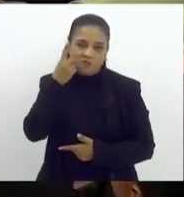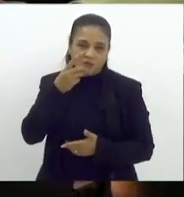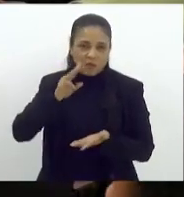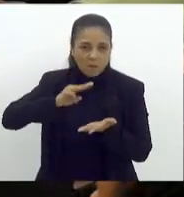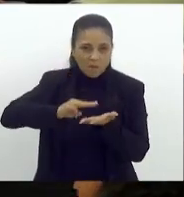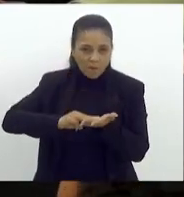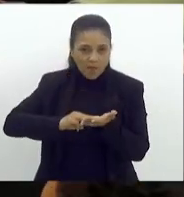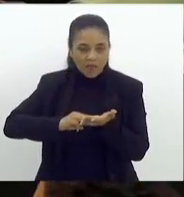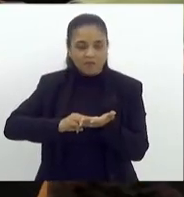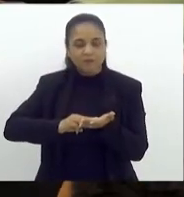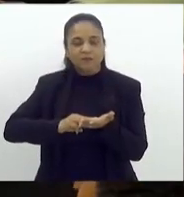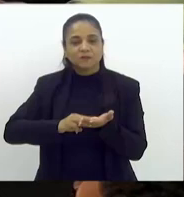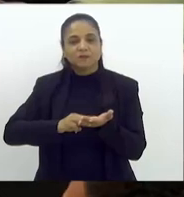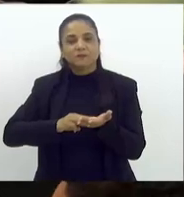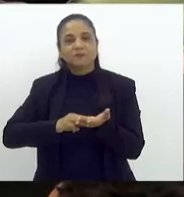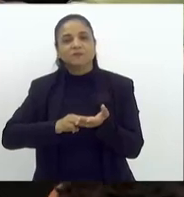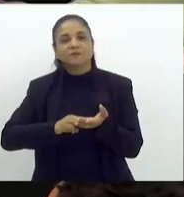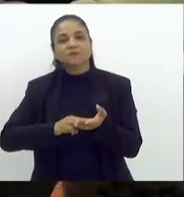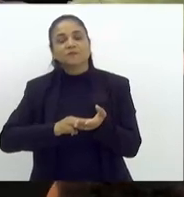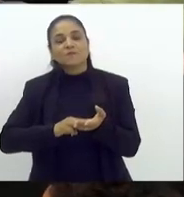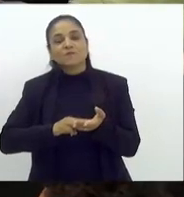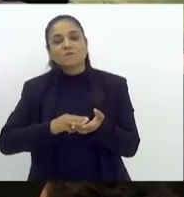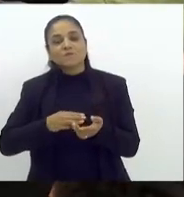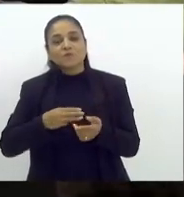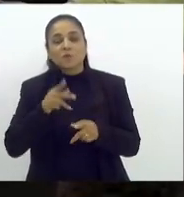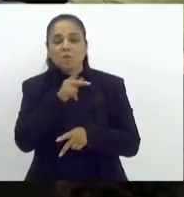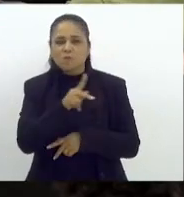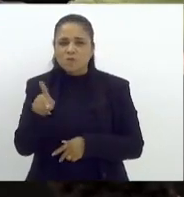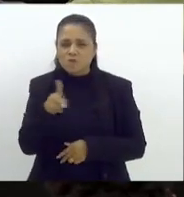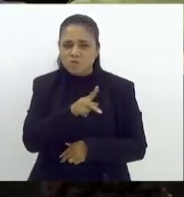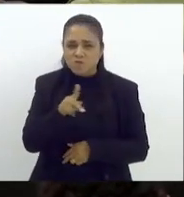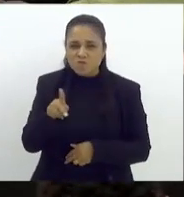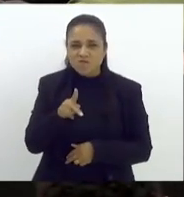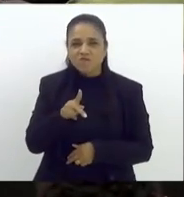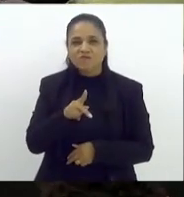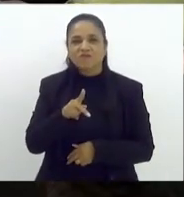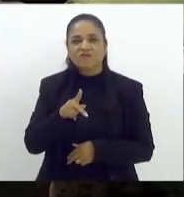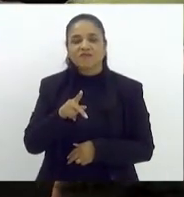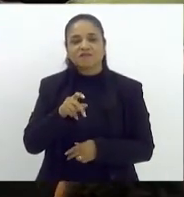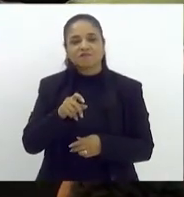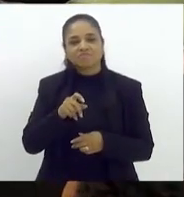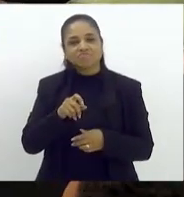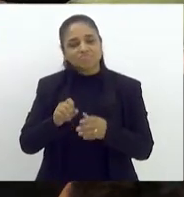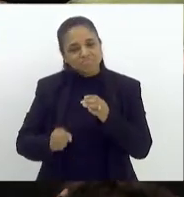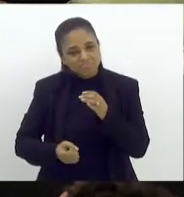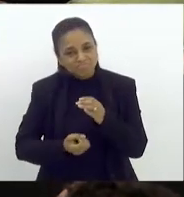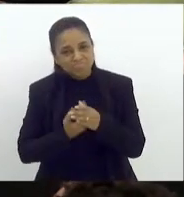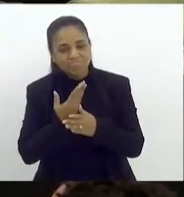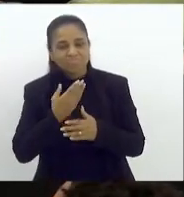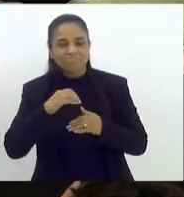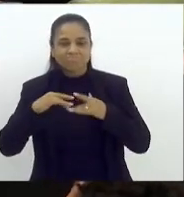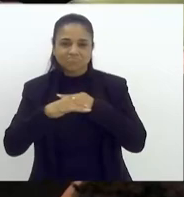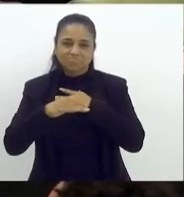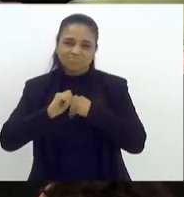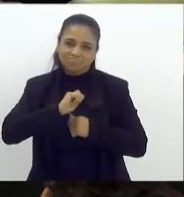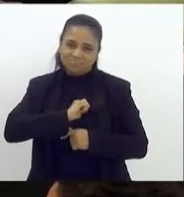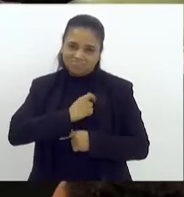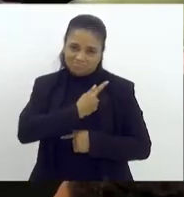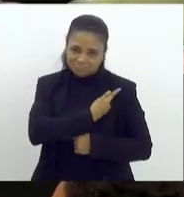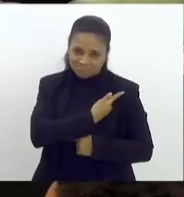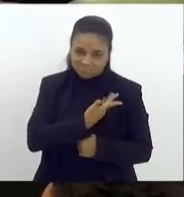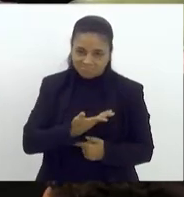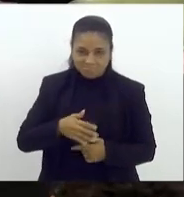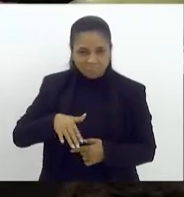é membro da frente também e que é professor que é cria né de São Gonçalo né criado